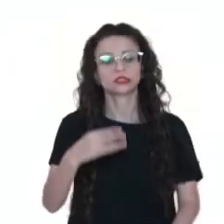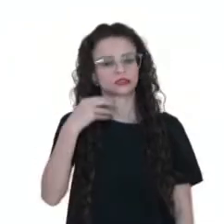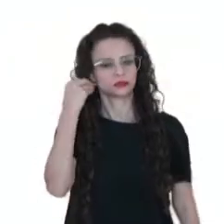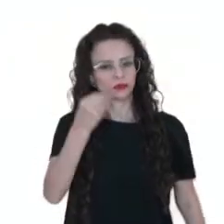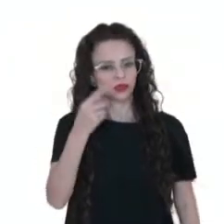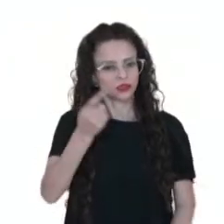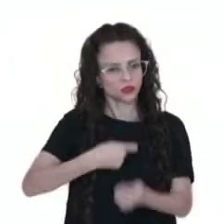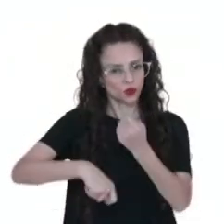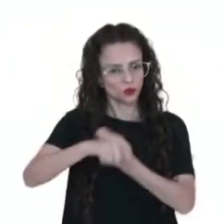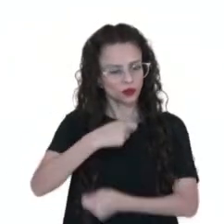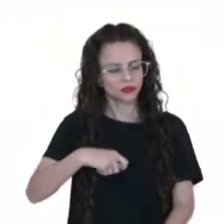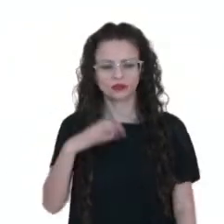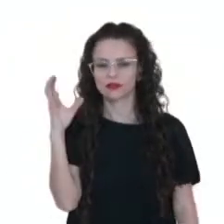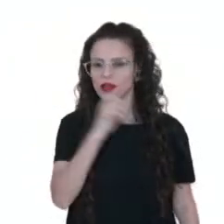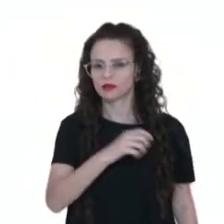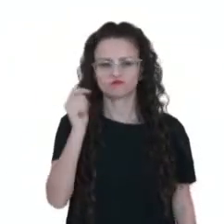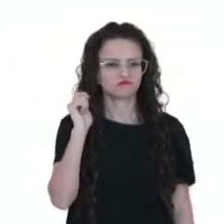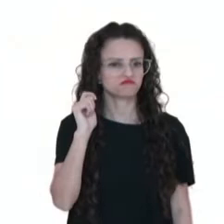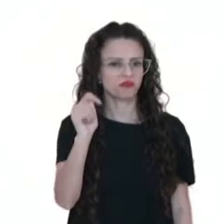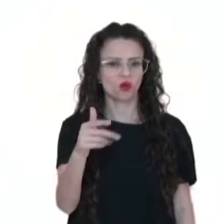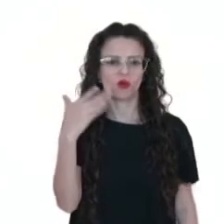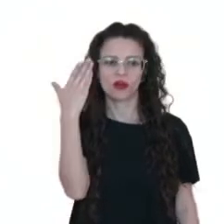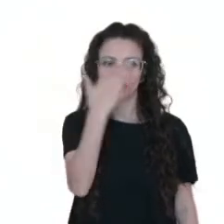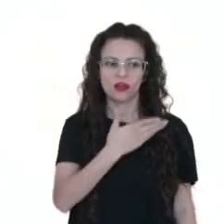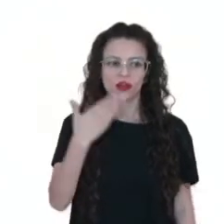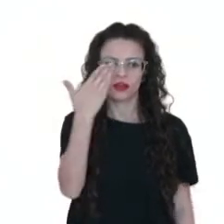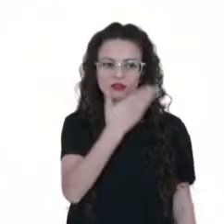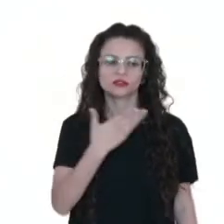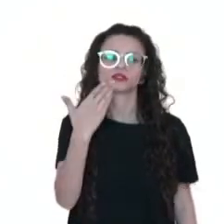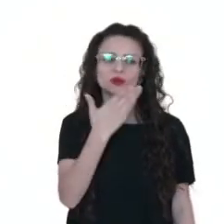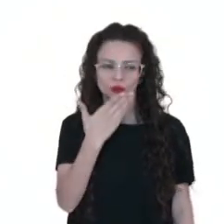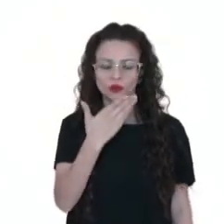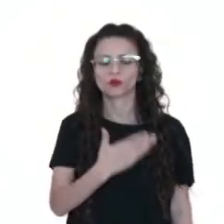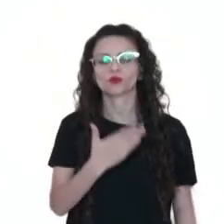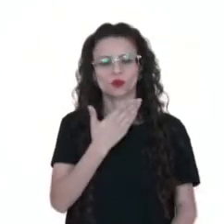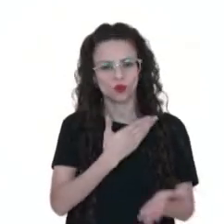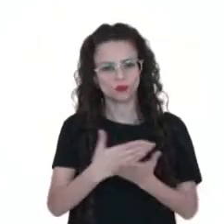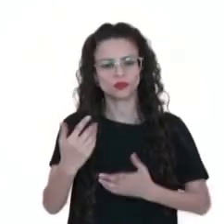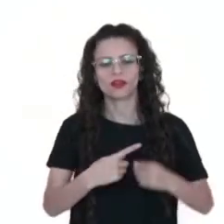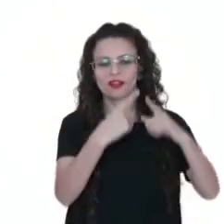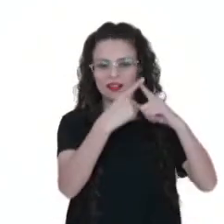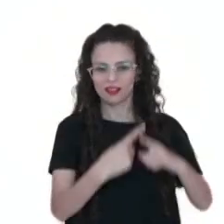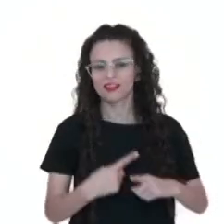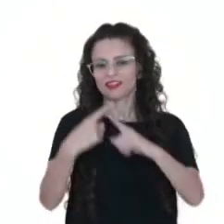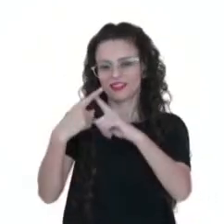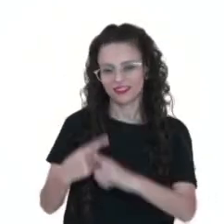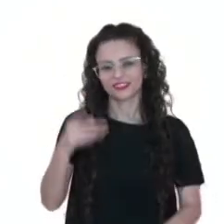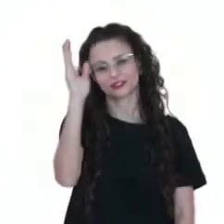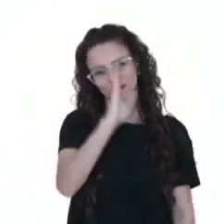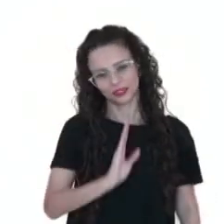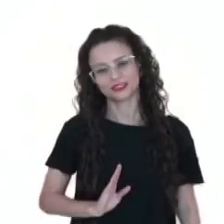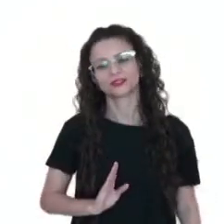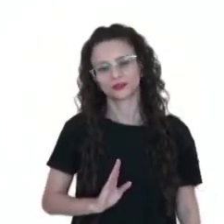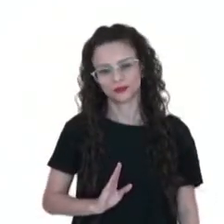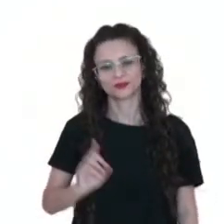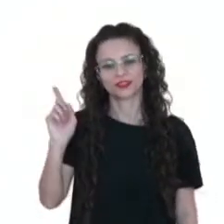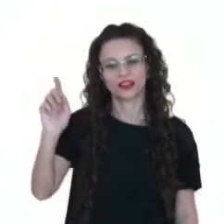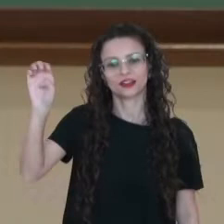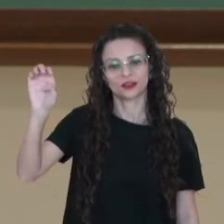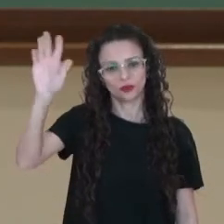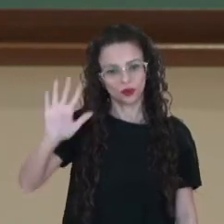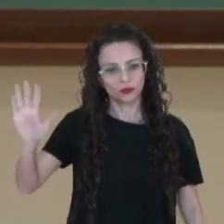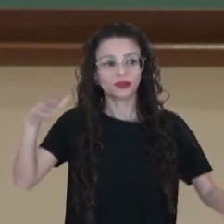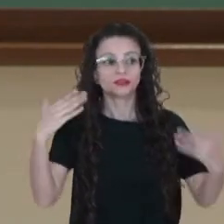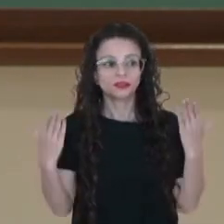comercial, em pouco tempo o açúcar antilhano passou a disputar com o açúcar brasileiro a liderança no mercado europeu. Aqui